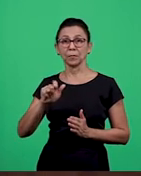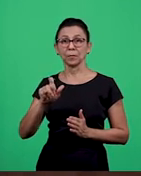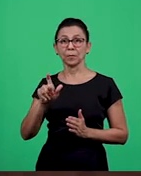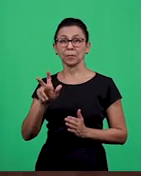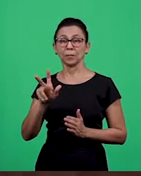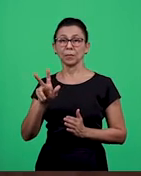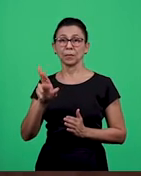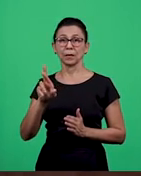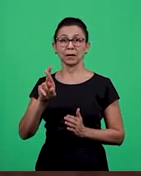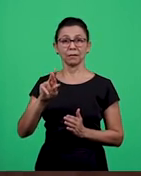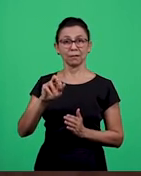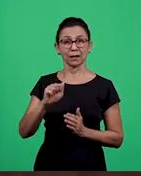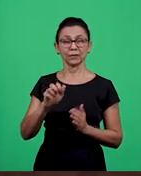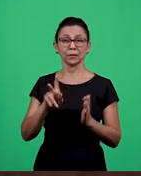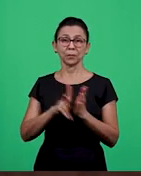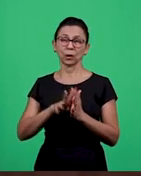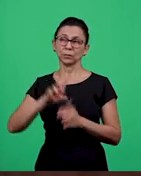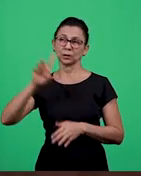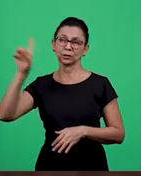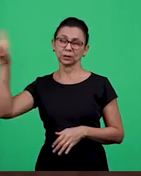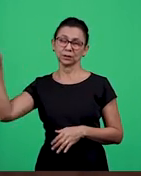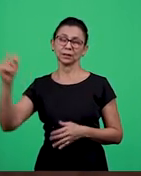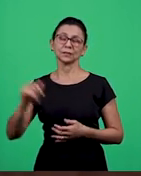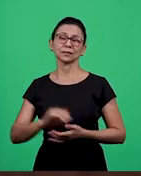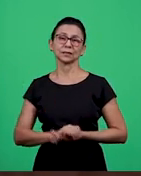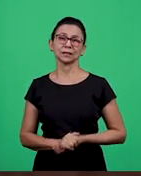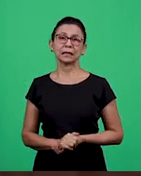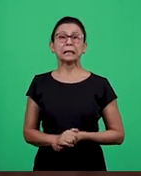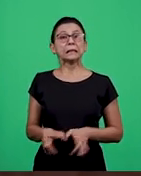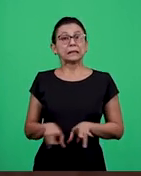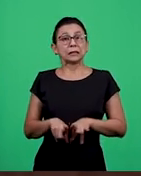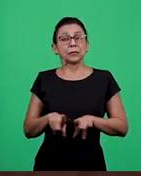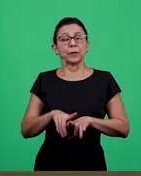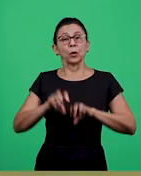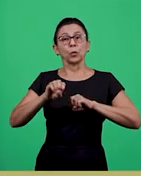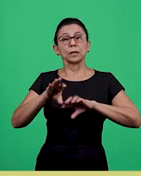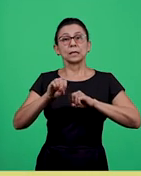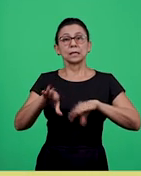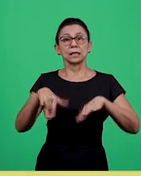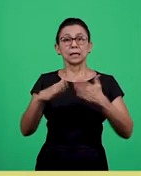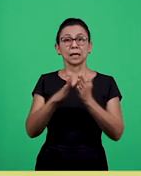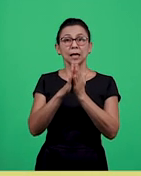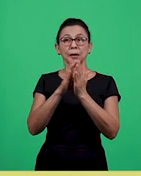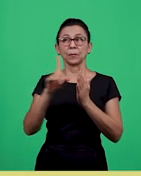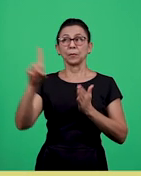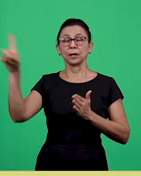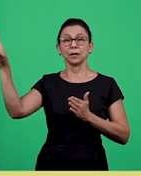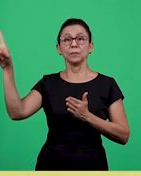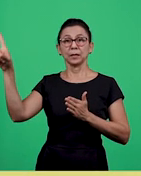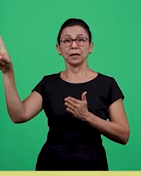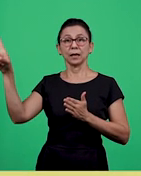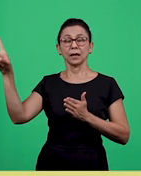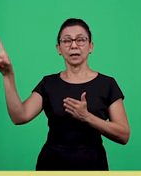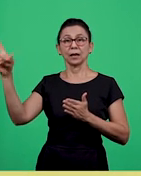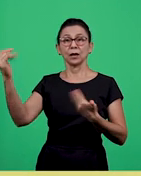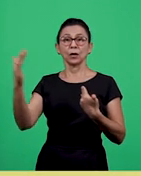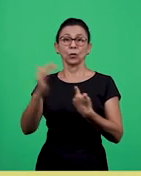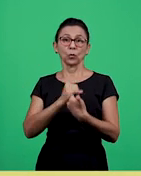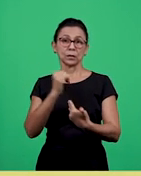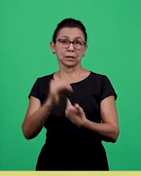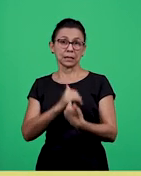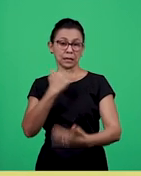aula será sobre Bíblia, Palavra da Vida. Nós vamos começar